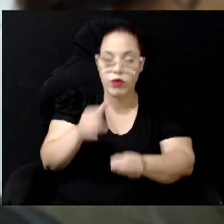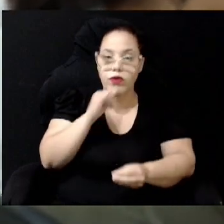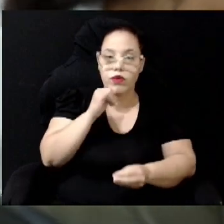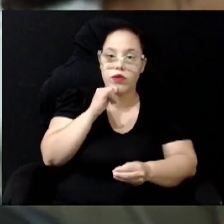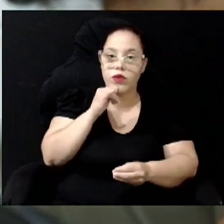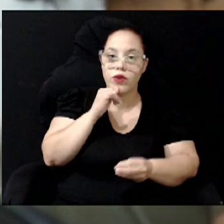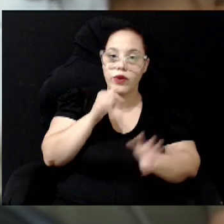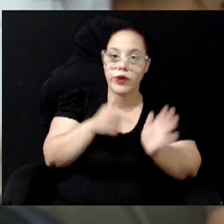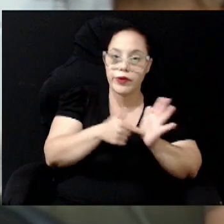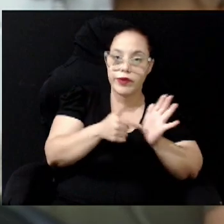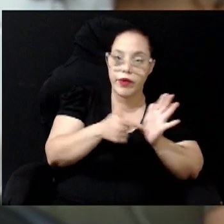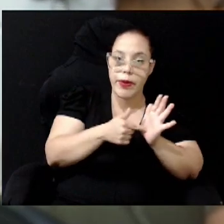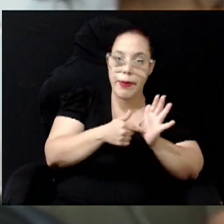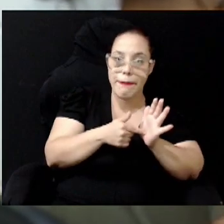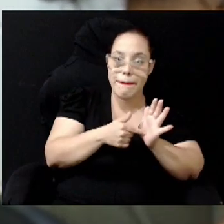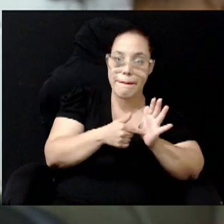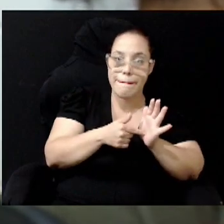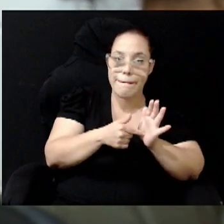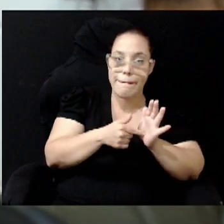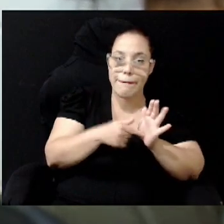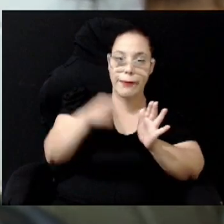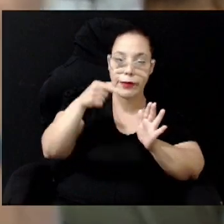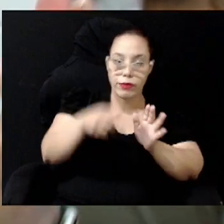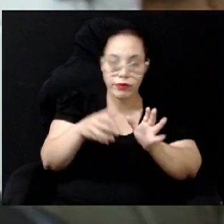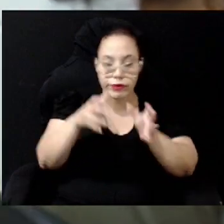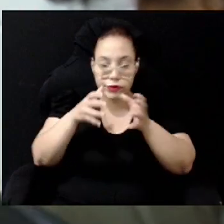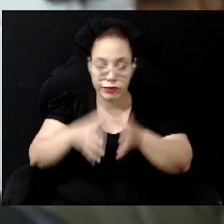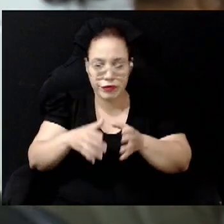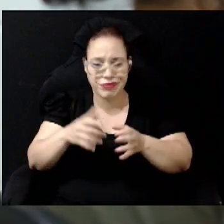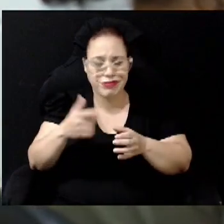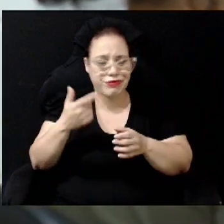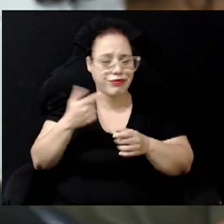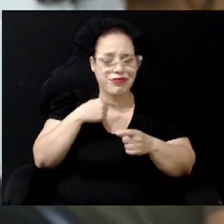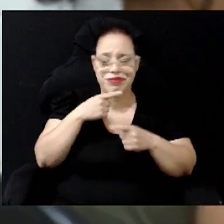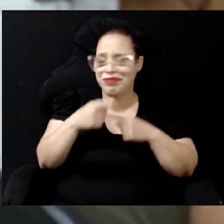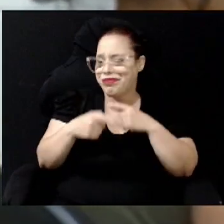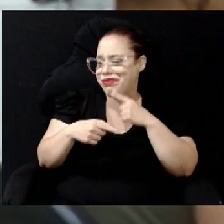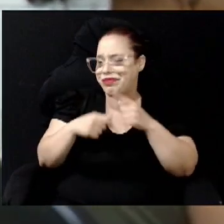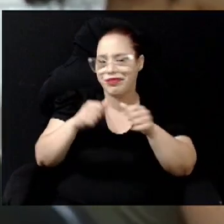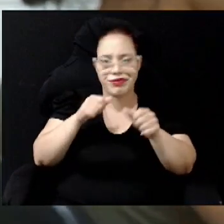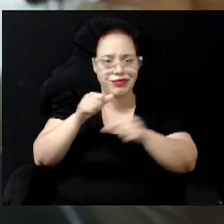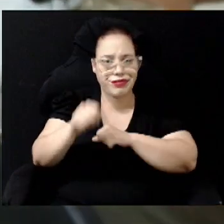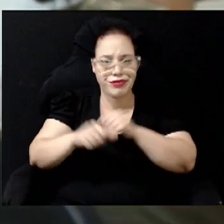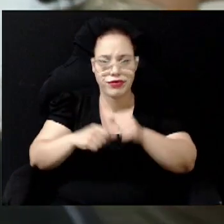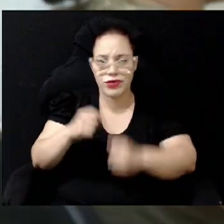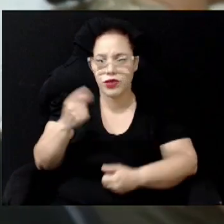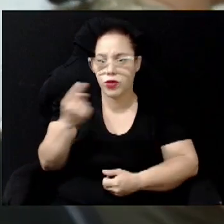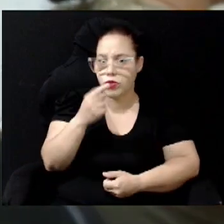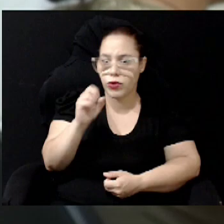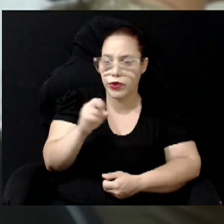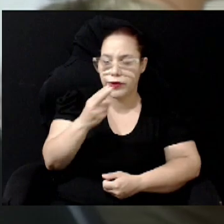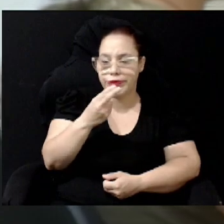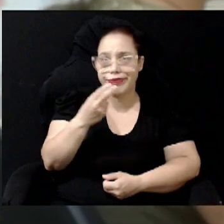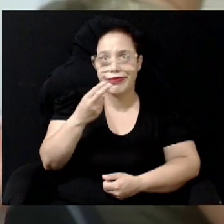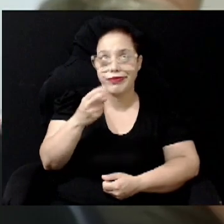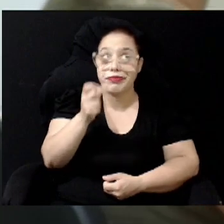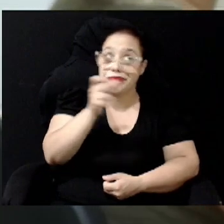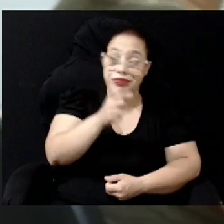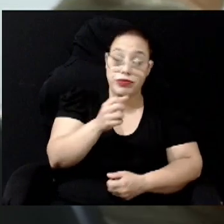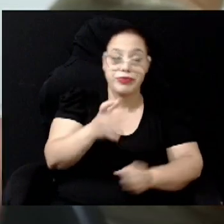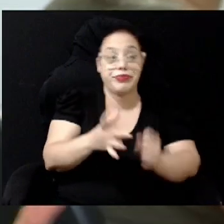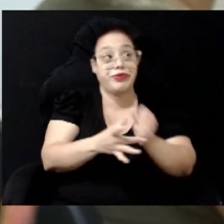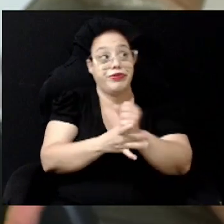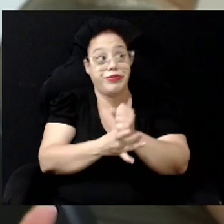da integridade desses documentos para que ninguém mude uma ou outra palavra, então você tem que ter uma segurança